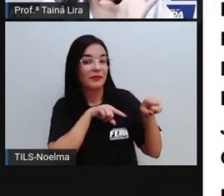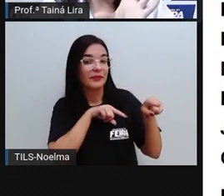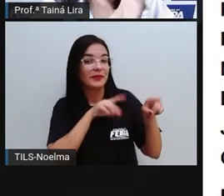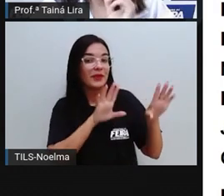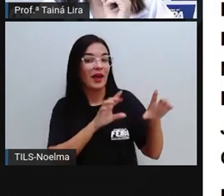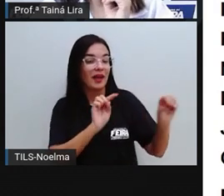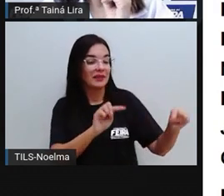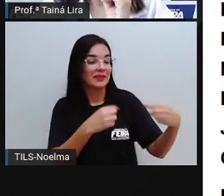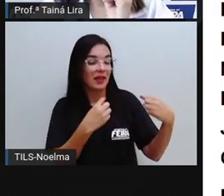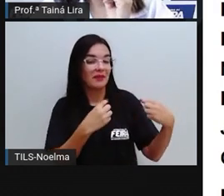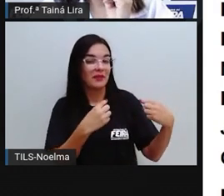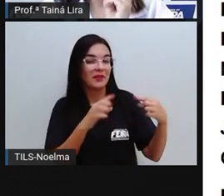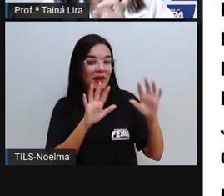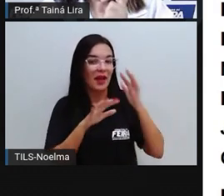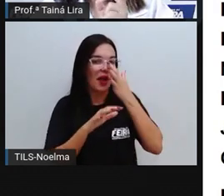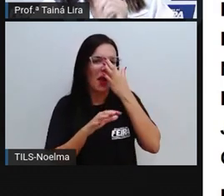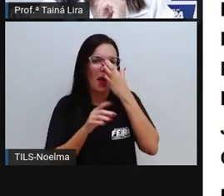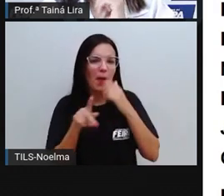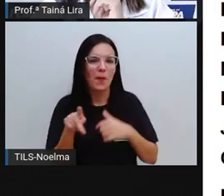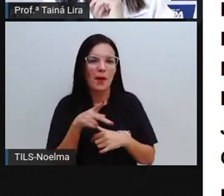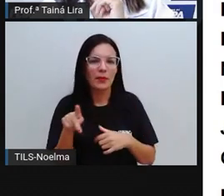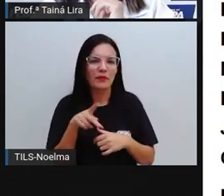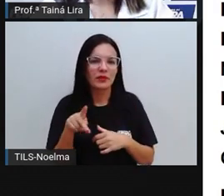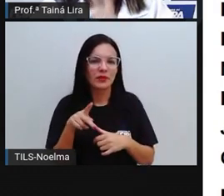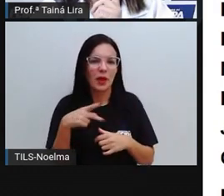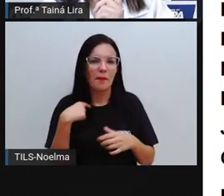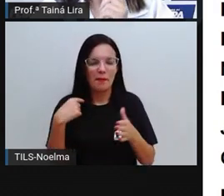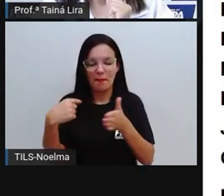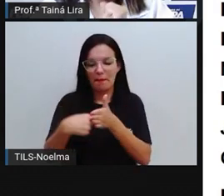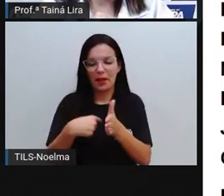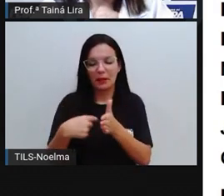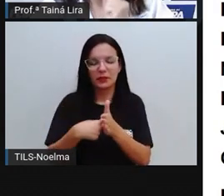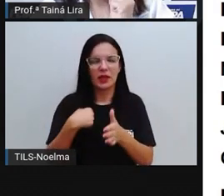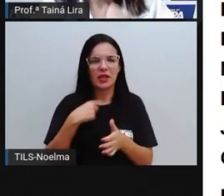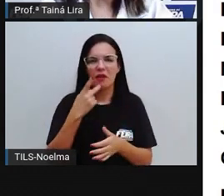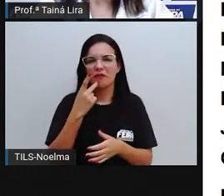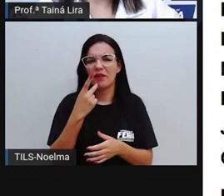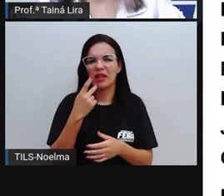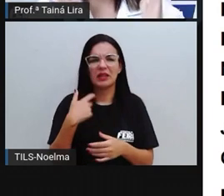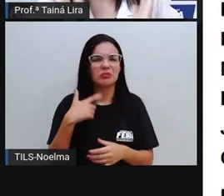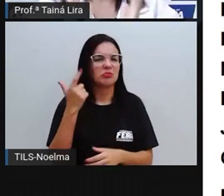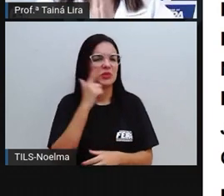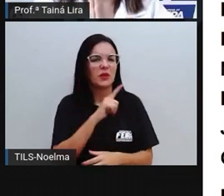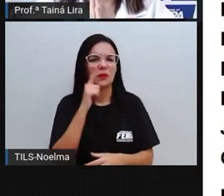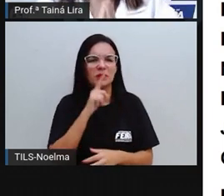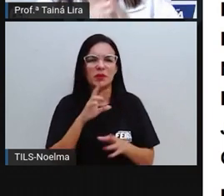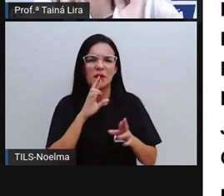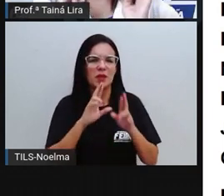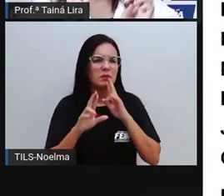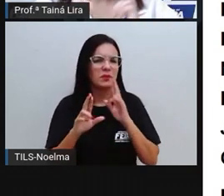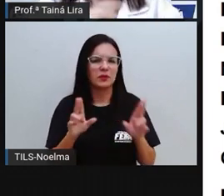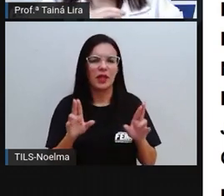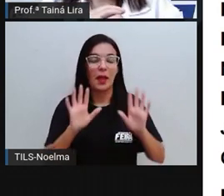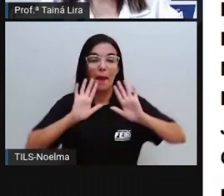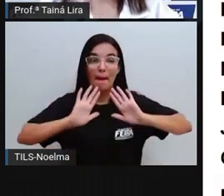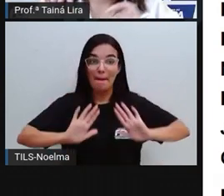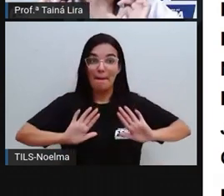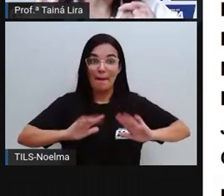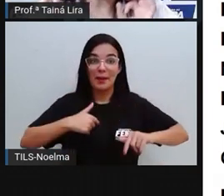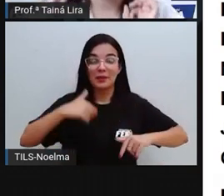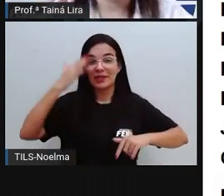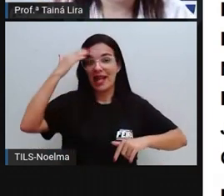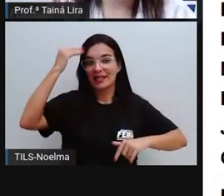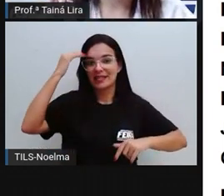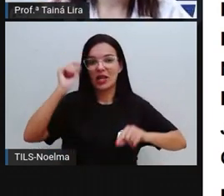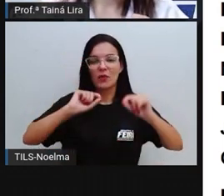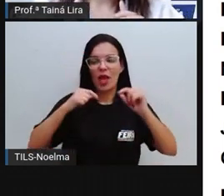Foi uma Pro, né, que me perguntou e eu falei, poxa, eu não estou conseguindo responder, mas eu já sei o que é que eu vou fazer. Eu tenho